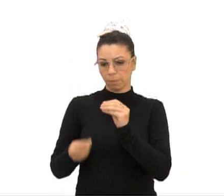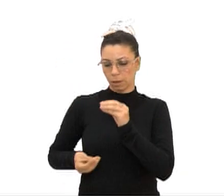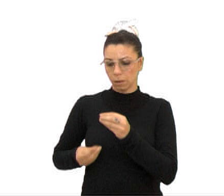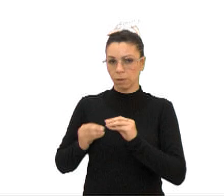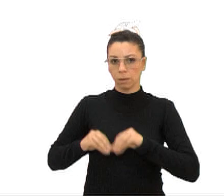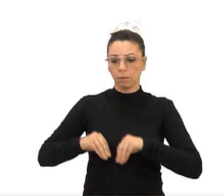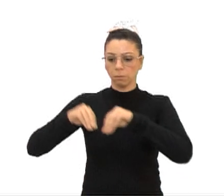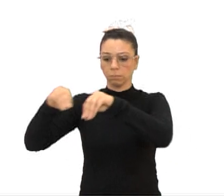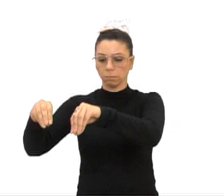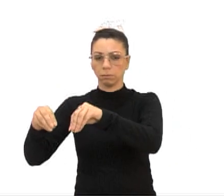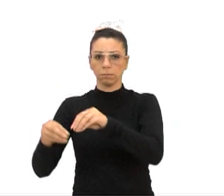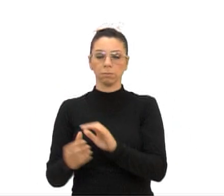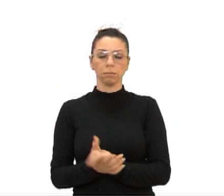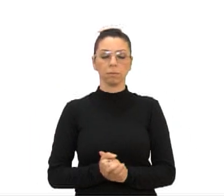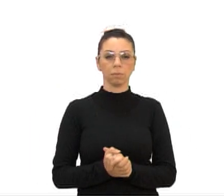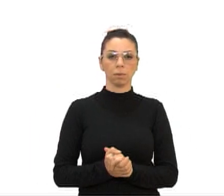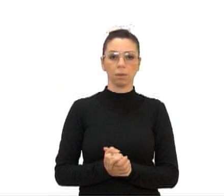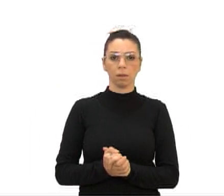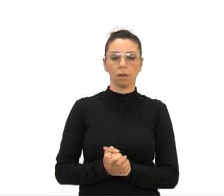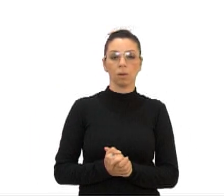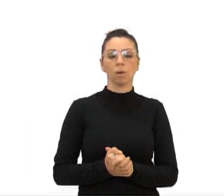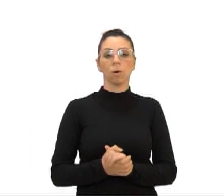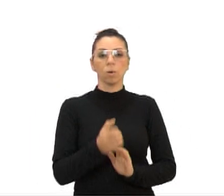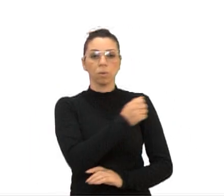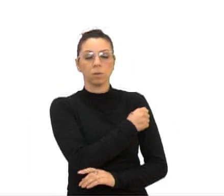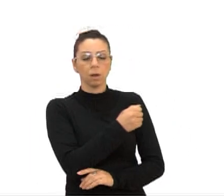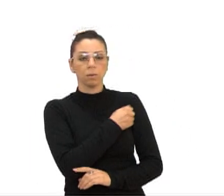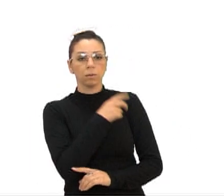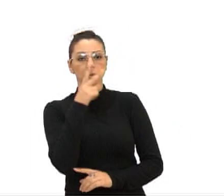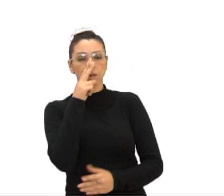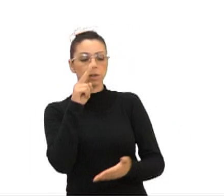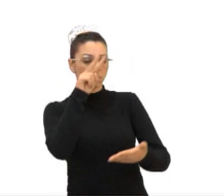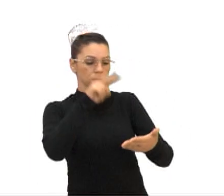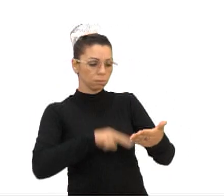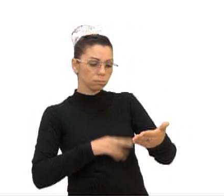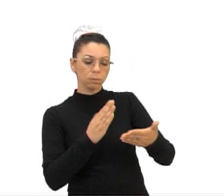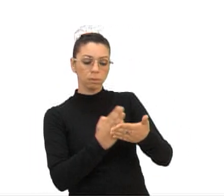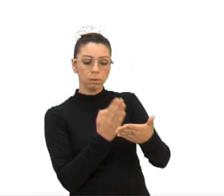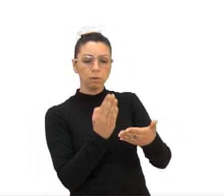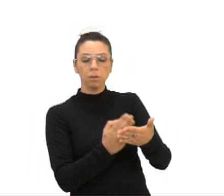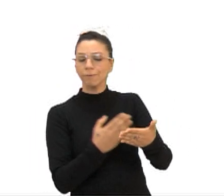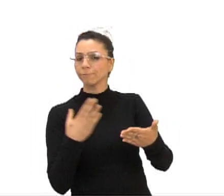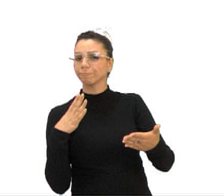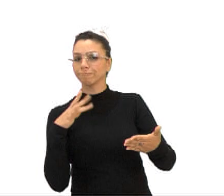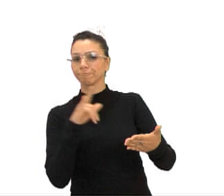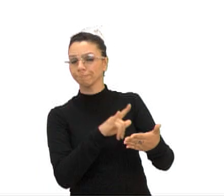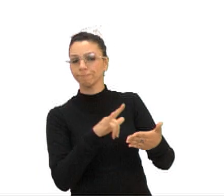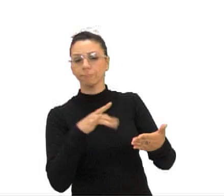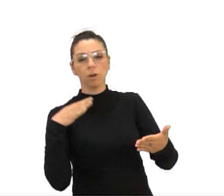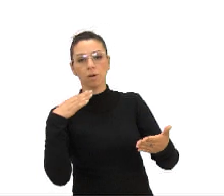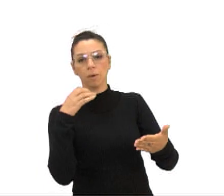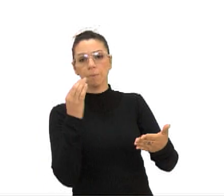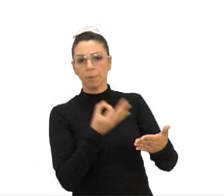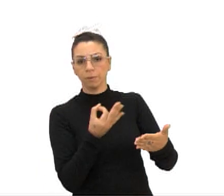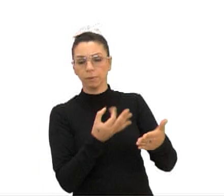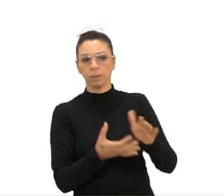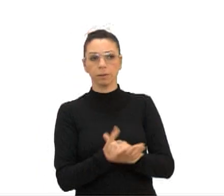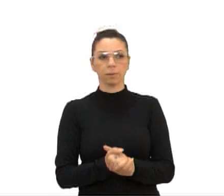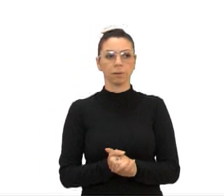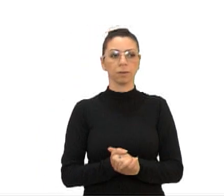acharam o livro ótimo. Letra D. A capa do livro está um pouco deteriorada. E na letra